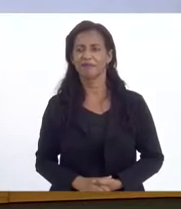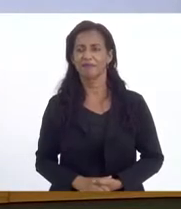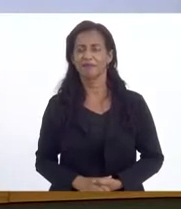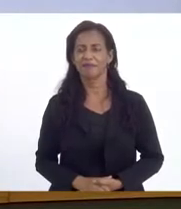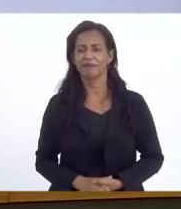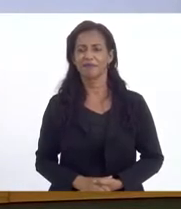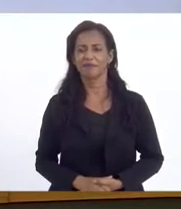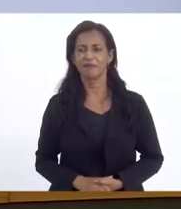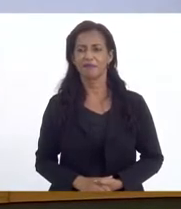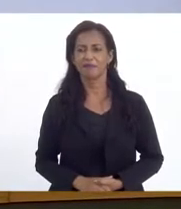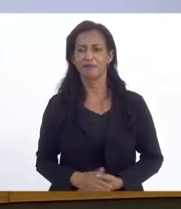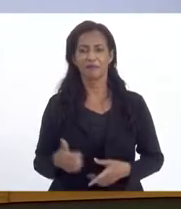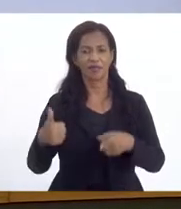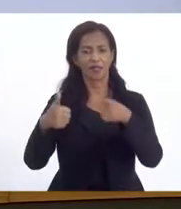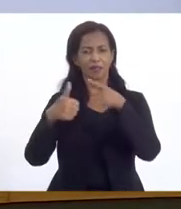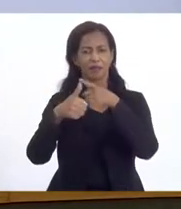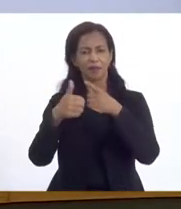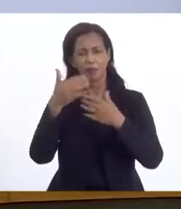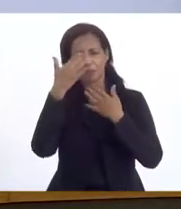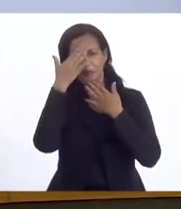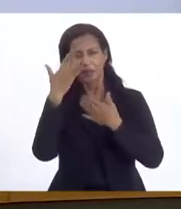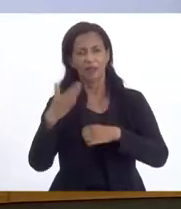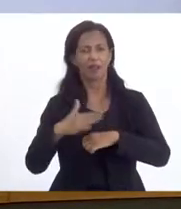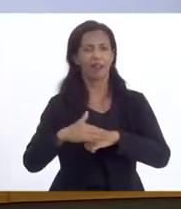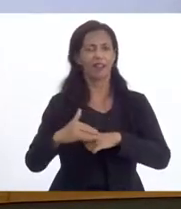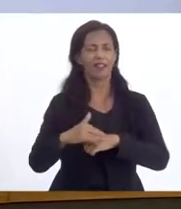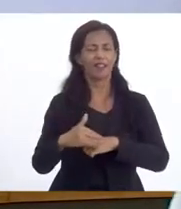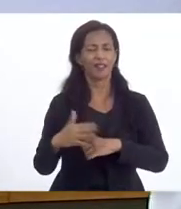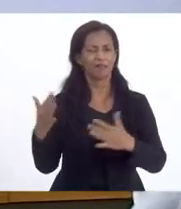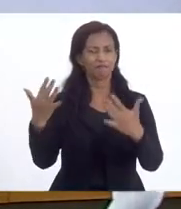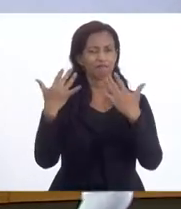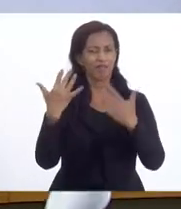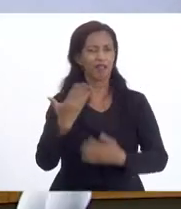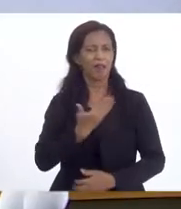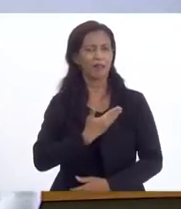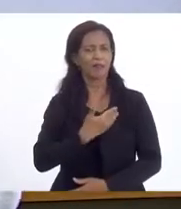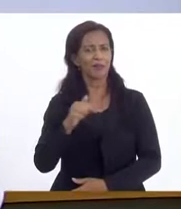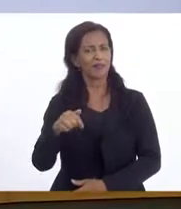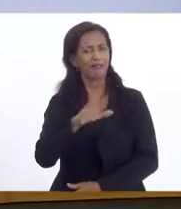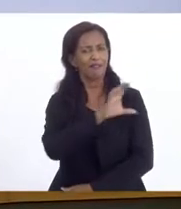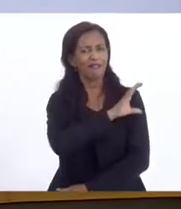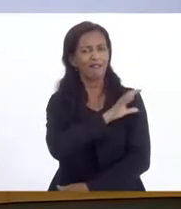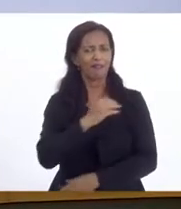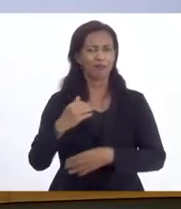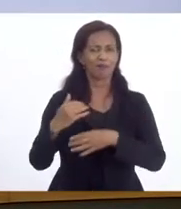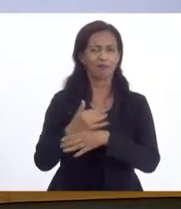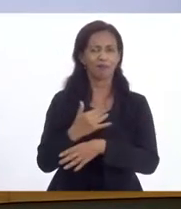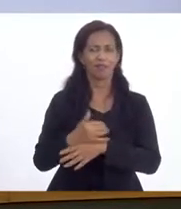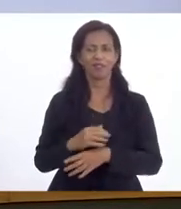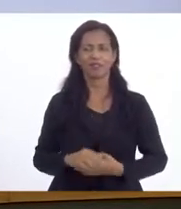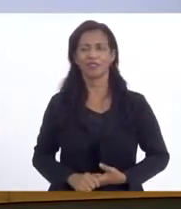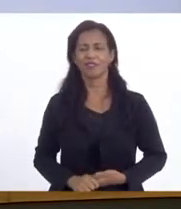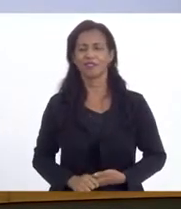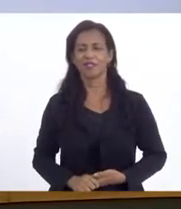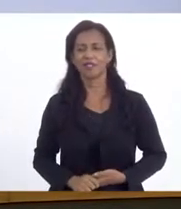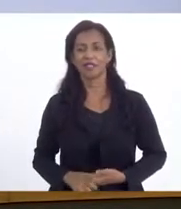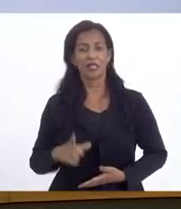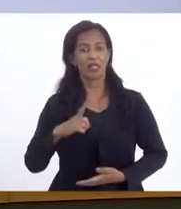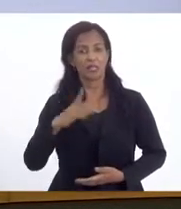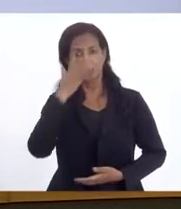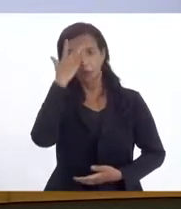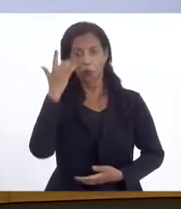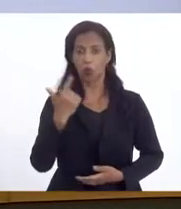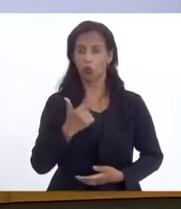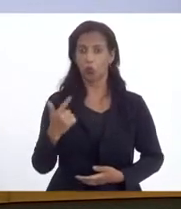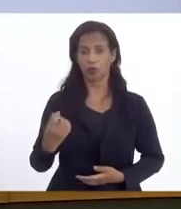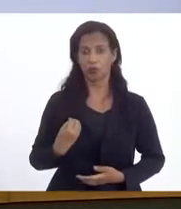Primeiro, agradecer o carinho e a atenção dos amigos de Campos, não está presente aqui, mas o nosso amigo, meu